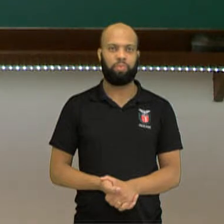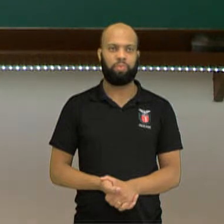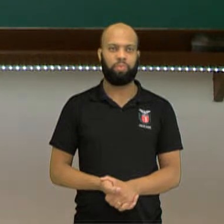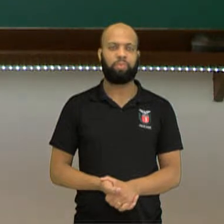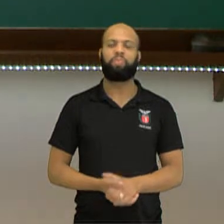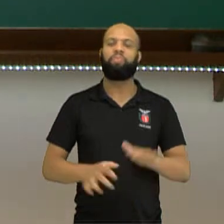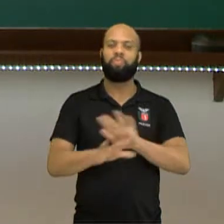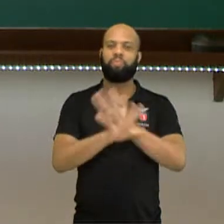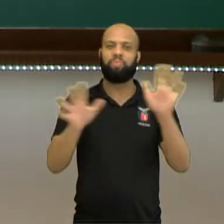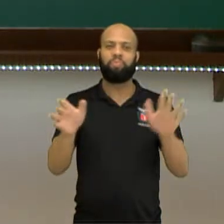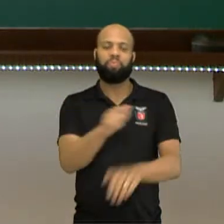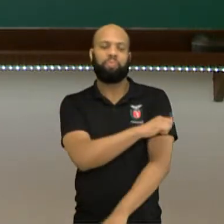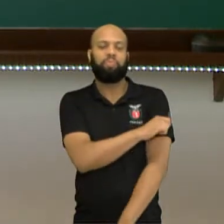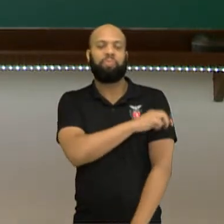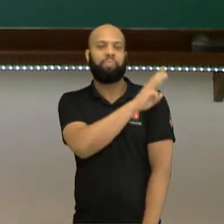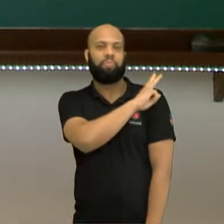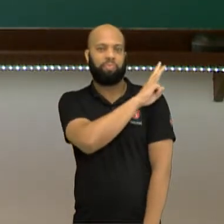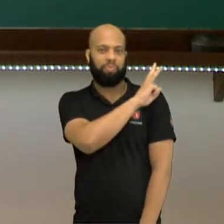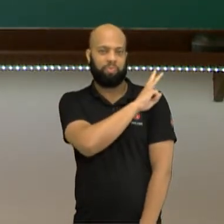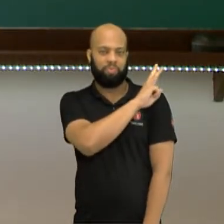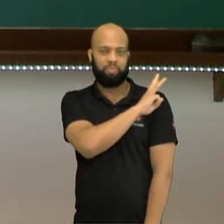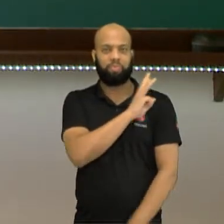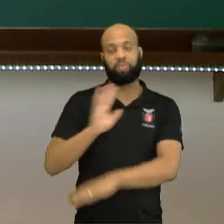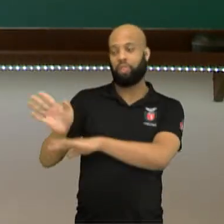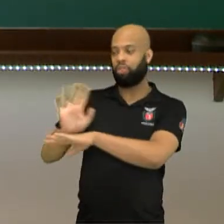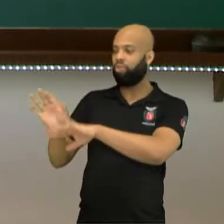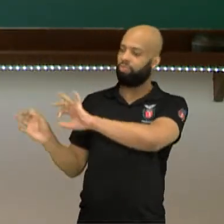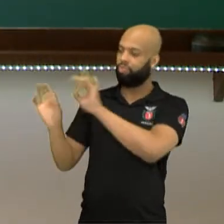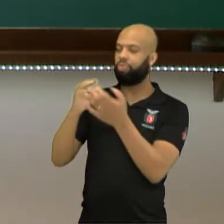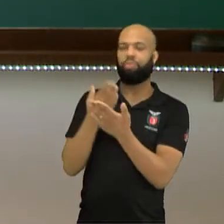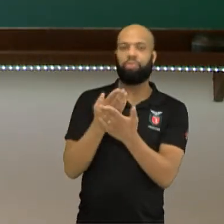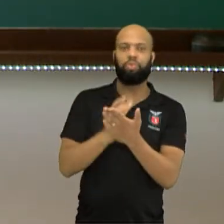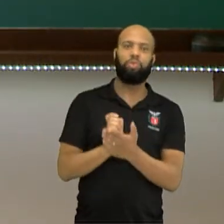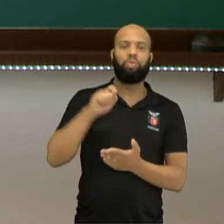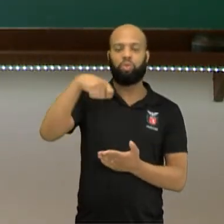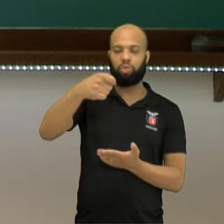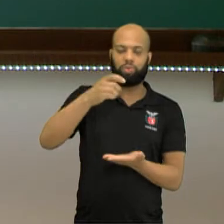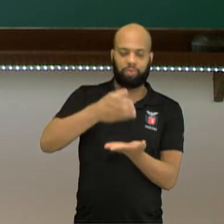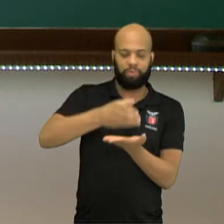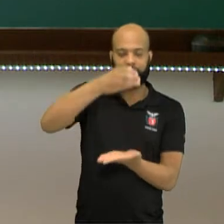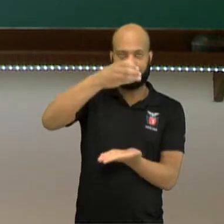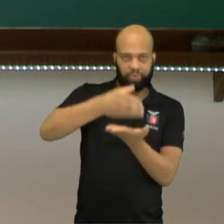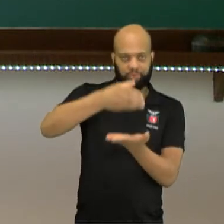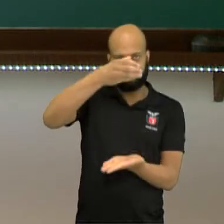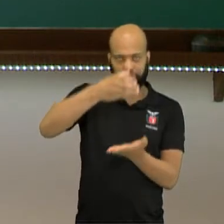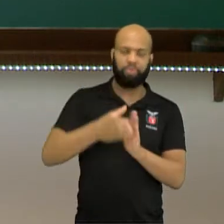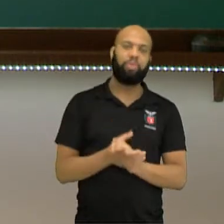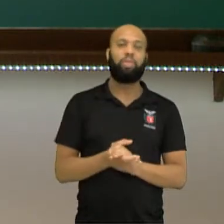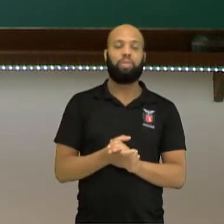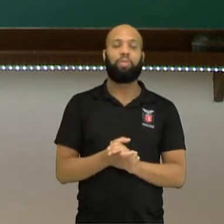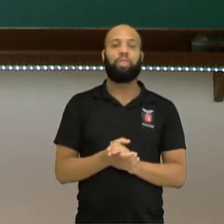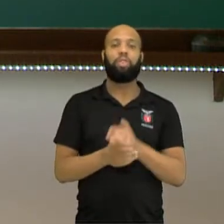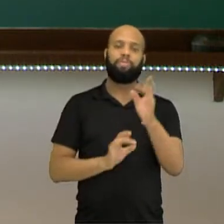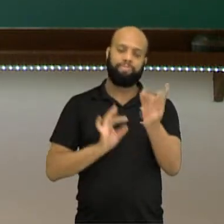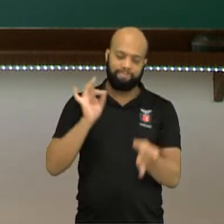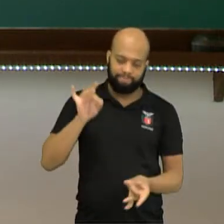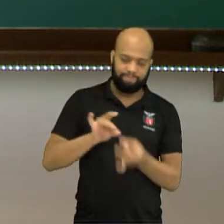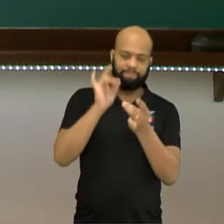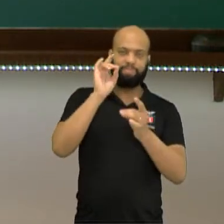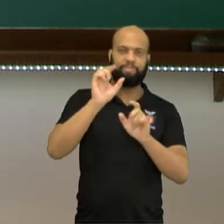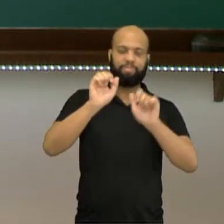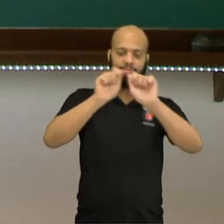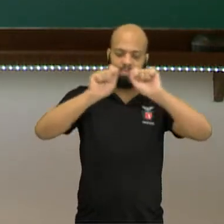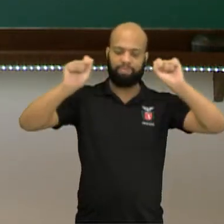Olá, estudantes da terceira série do ensino médio. Nesse vídeo vamos falar sobre cilindro, mais especificamente sobre